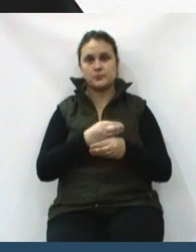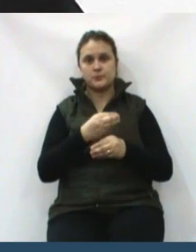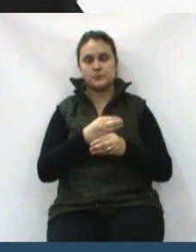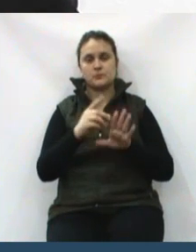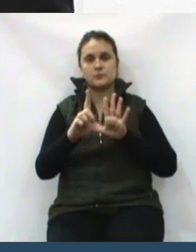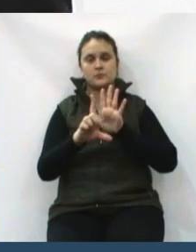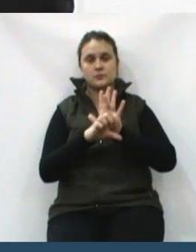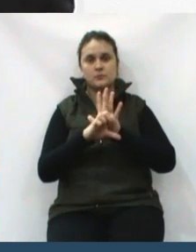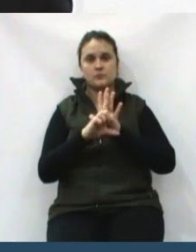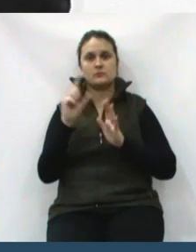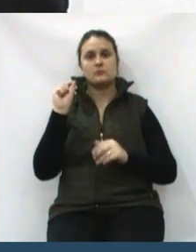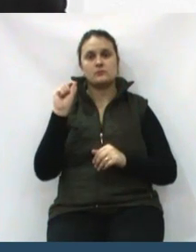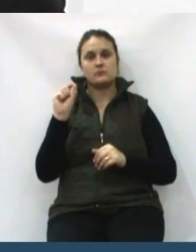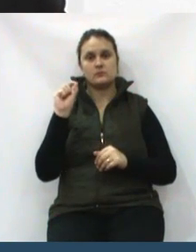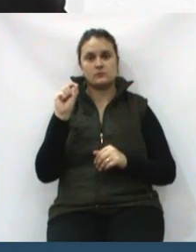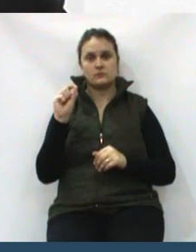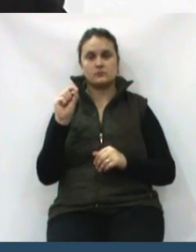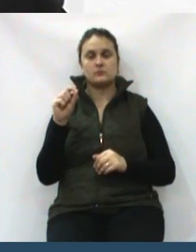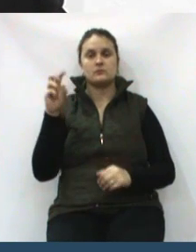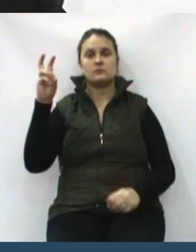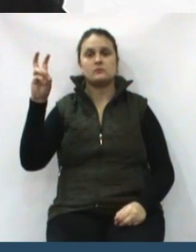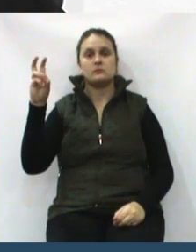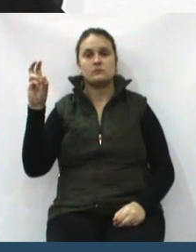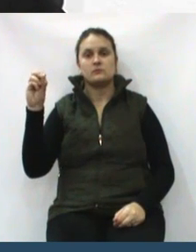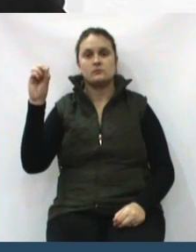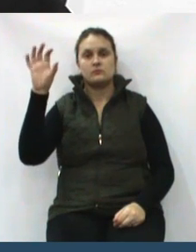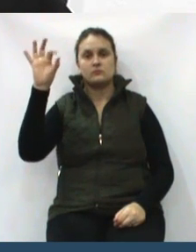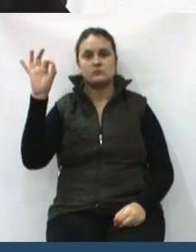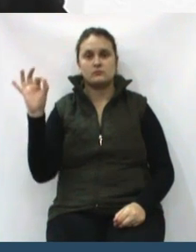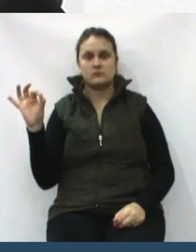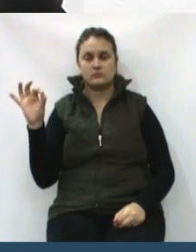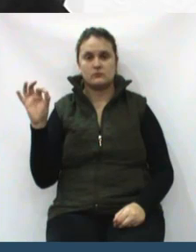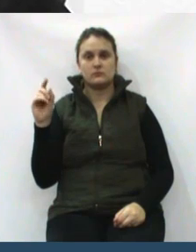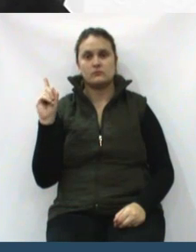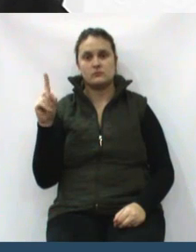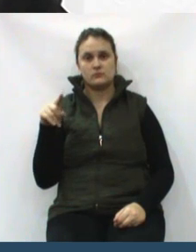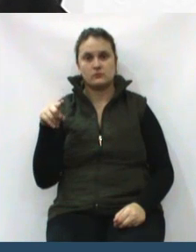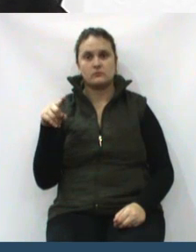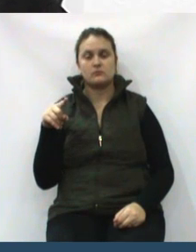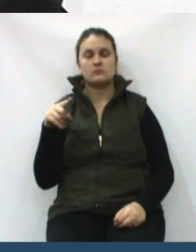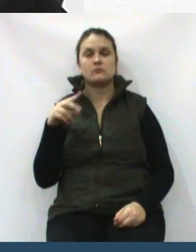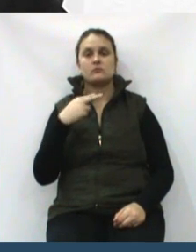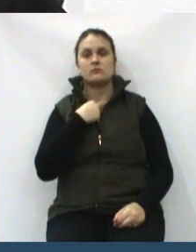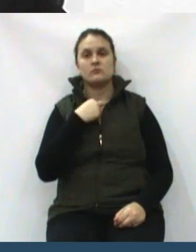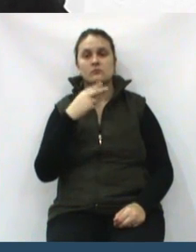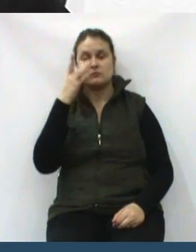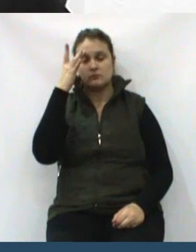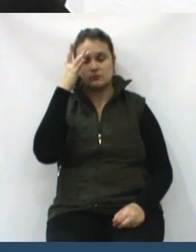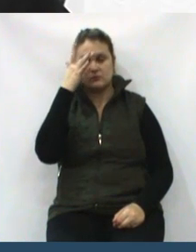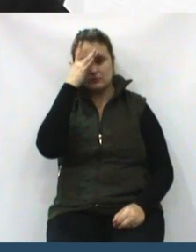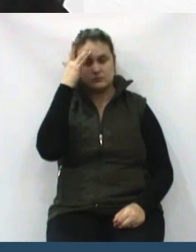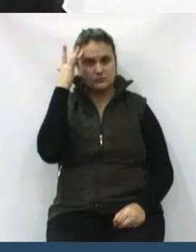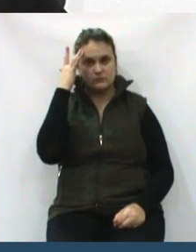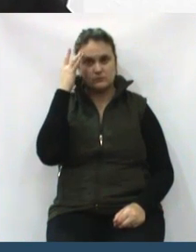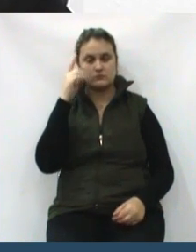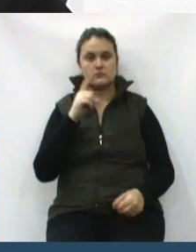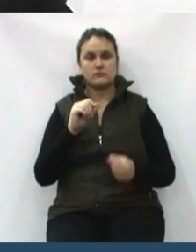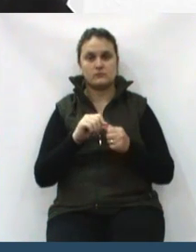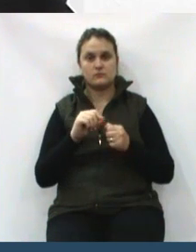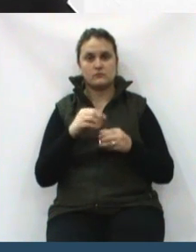orgânica, que ao menos 50% desses cargos sejam ocupados por funcionários públicos